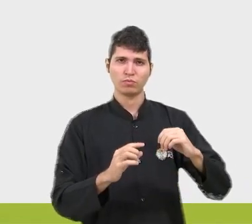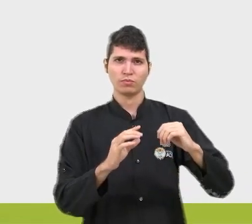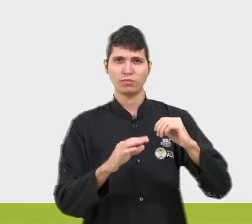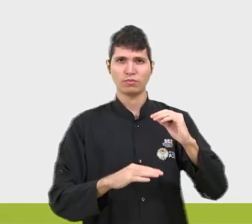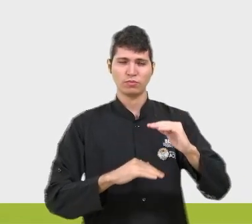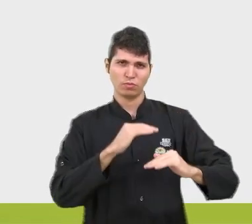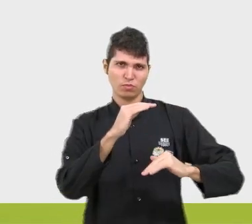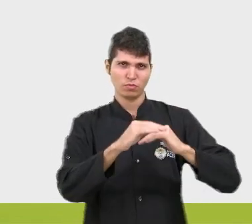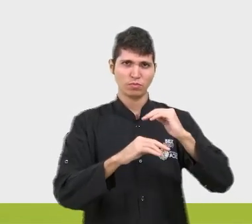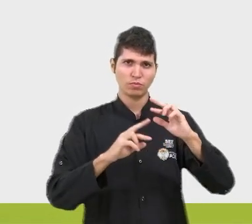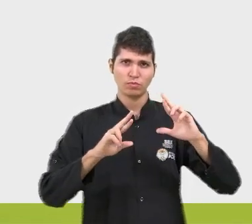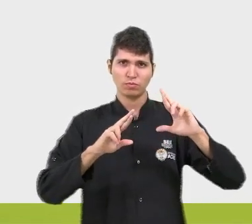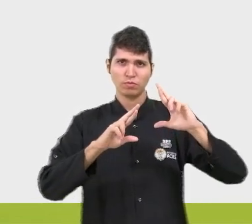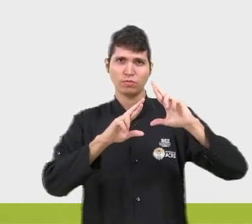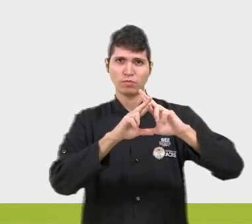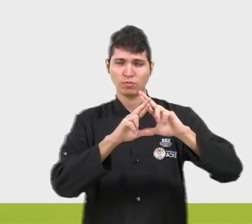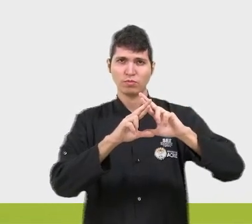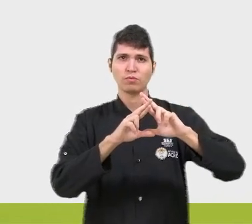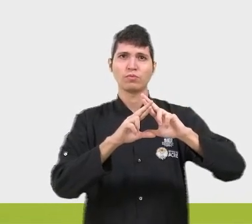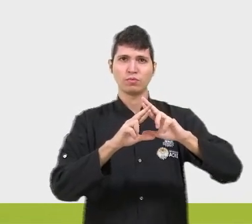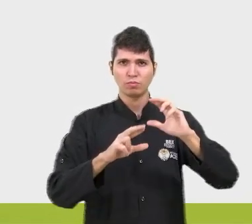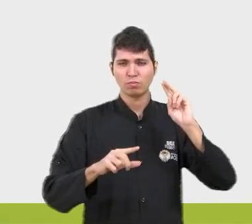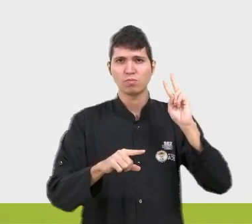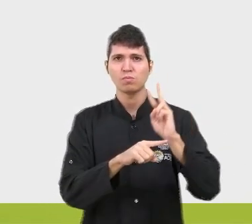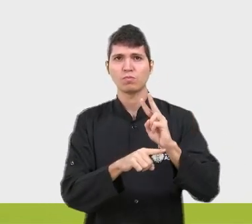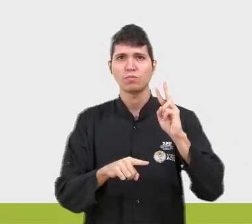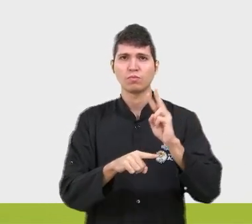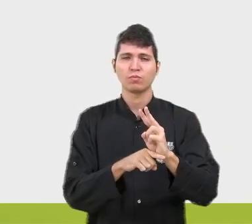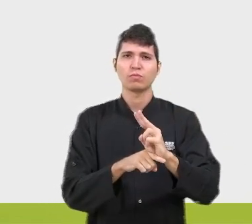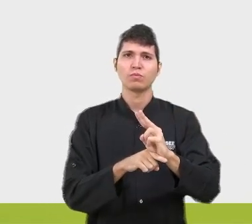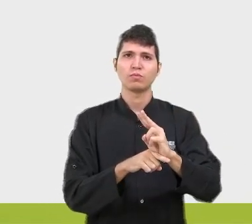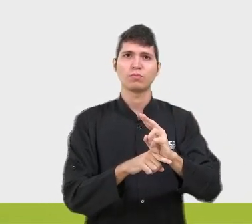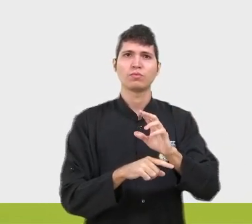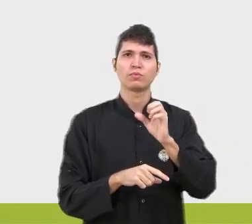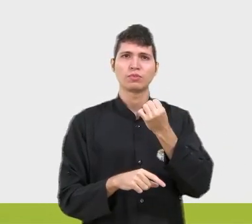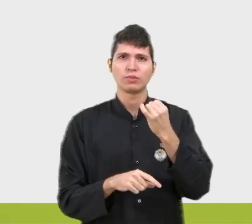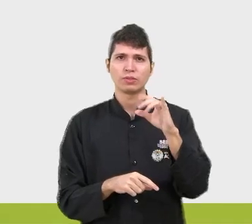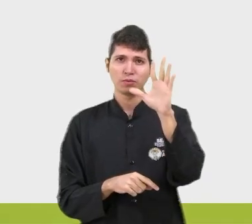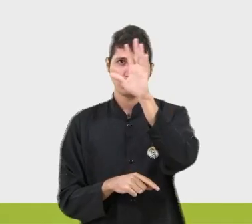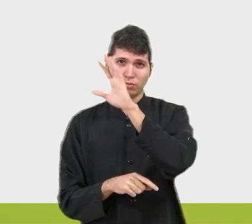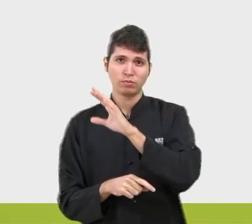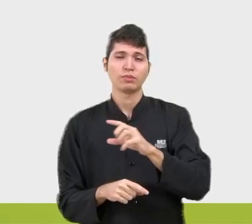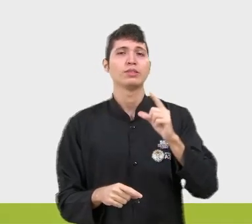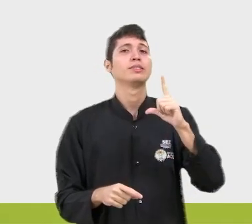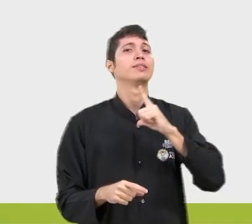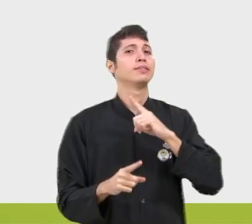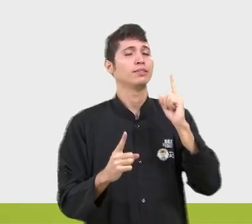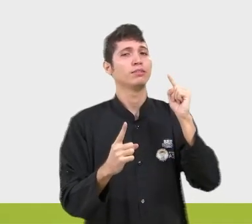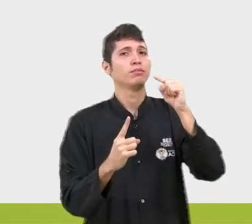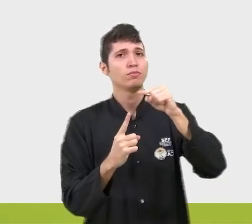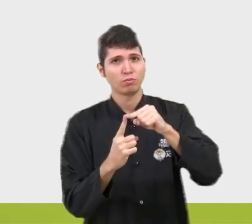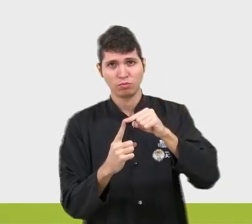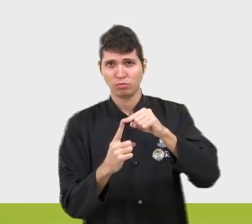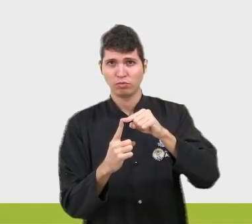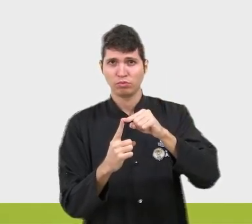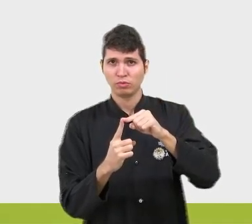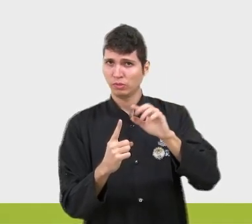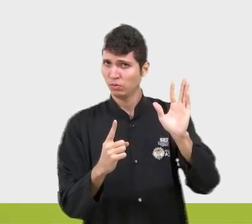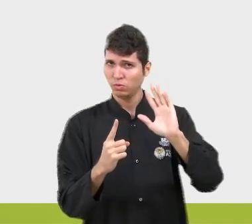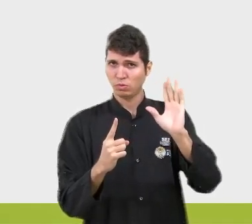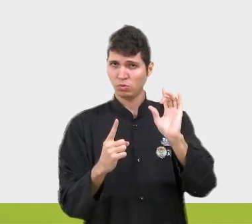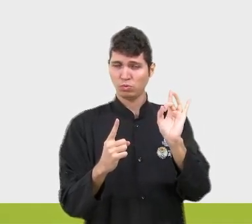equilibrado e sustentável de uma determinada área. Então, quando se regionaliza, tem um objetivo final. Não é regionalizar apenas